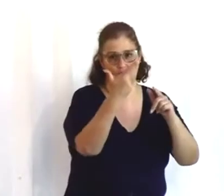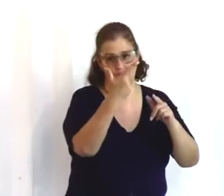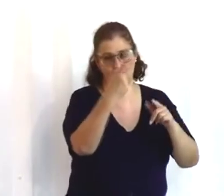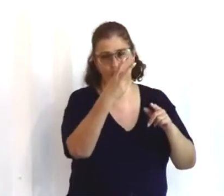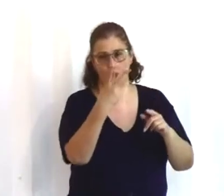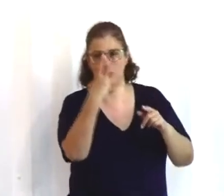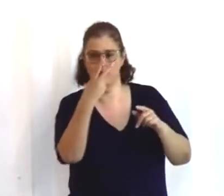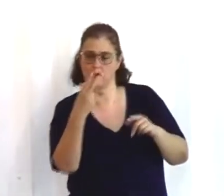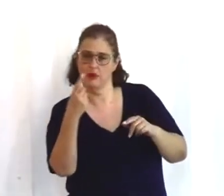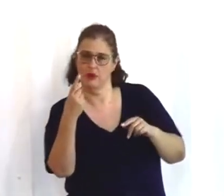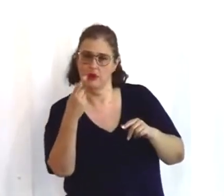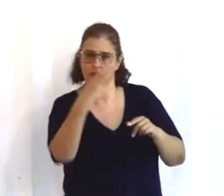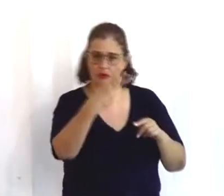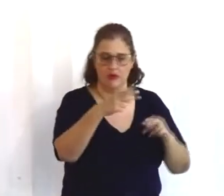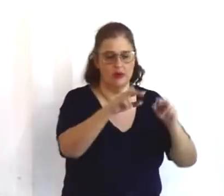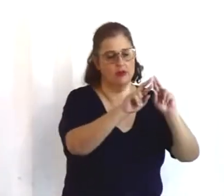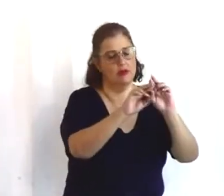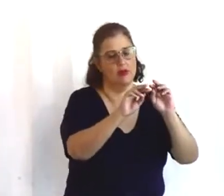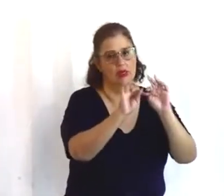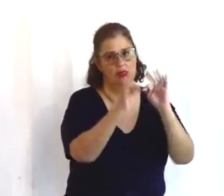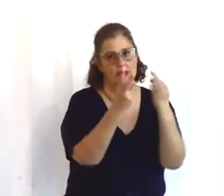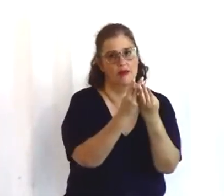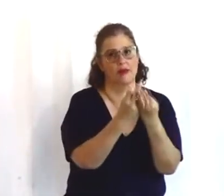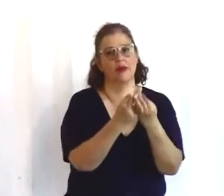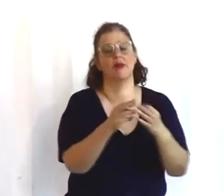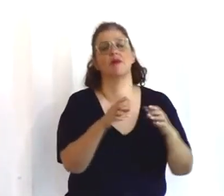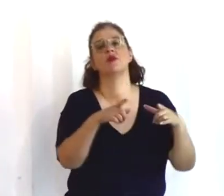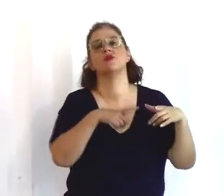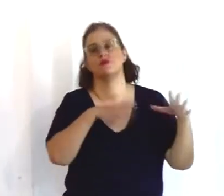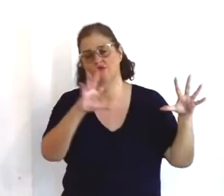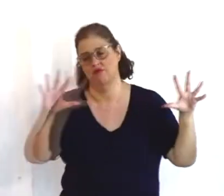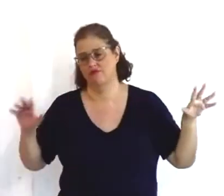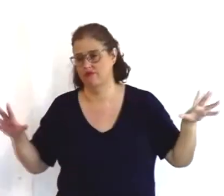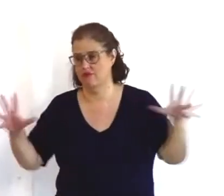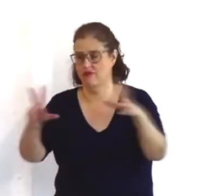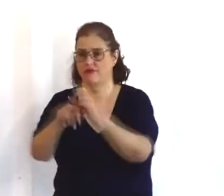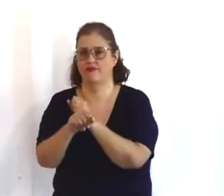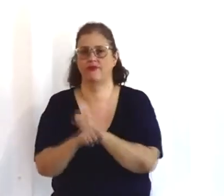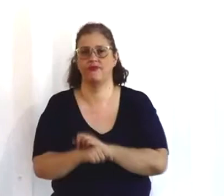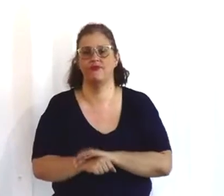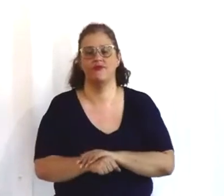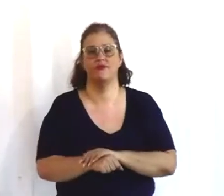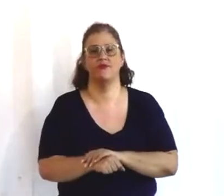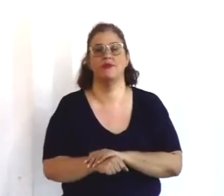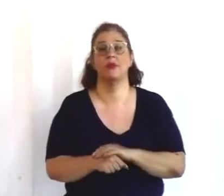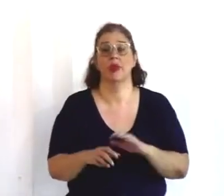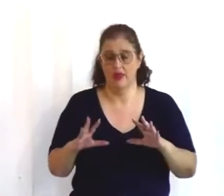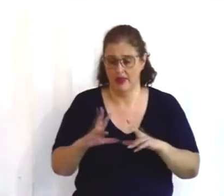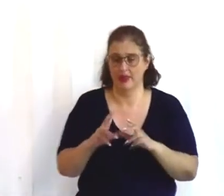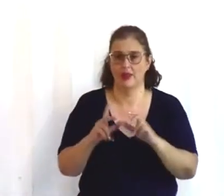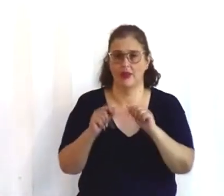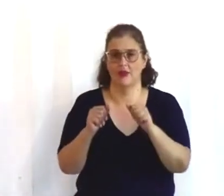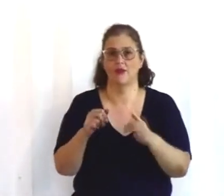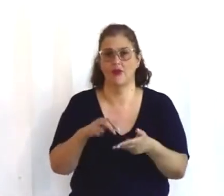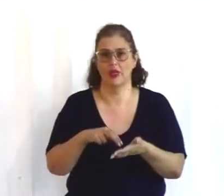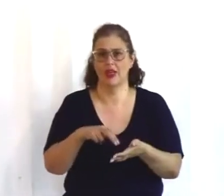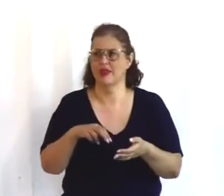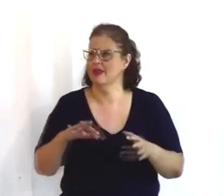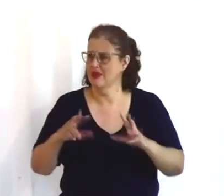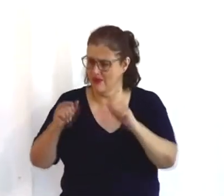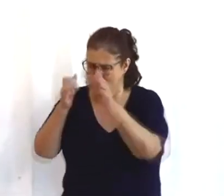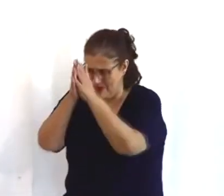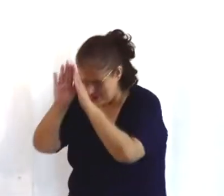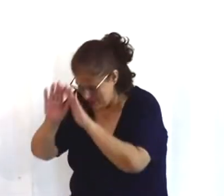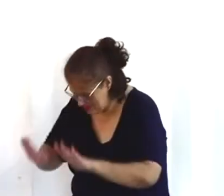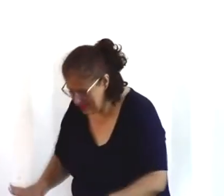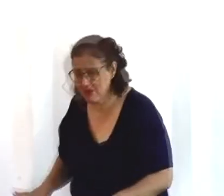se prostram, todos eles retiram as suas coroas e depositam ao pé, porque eles reconhecem que Ele é o único digno.